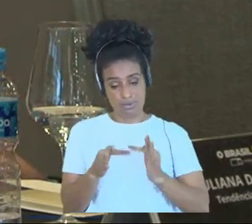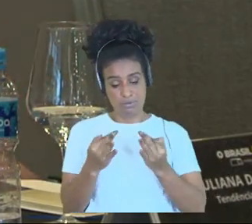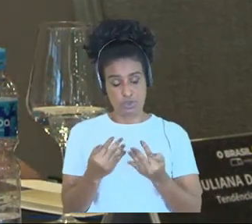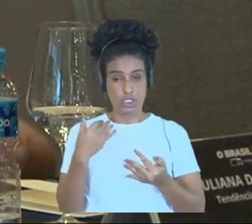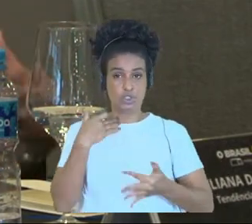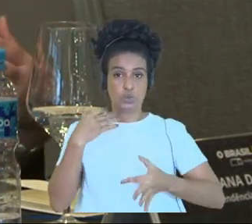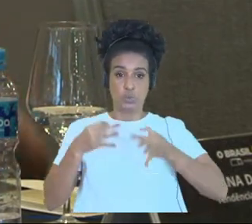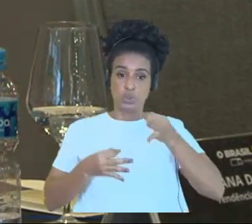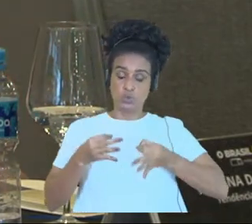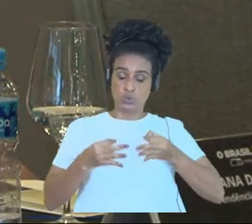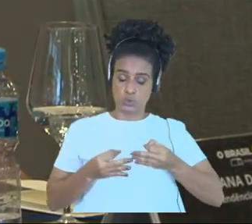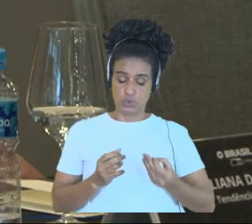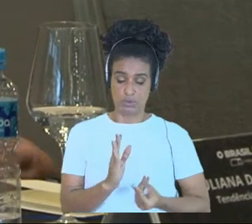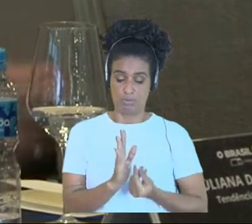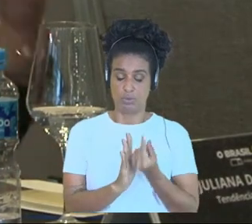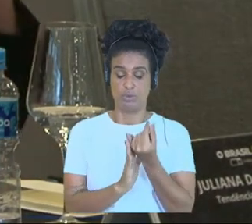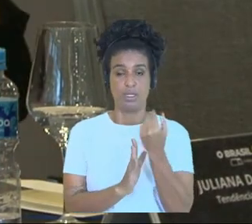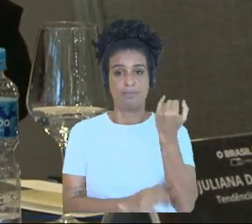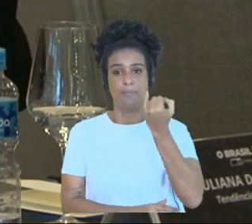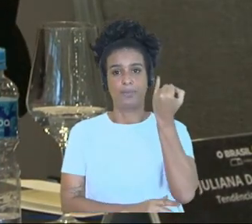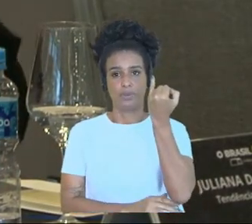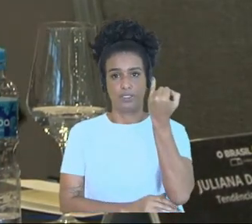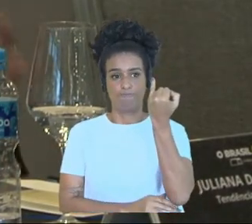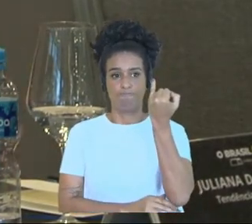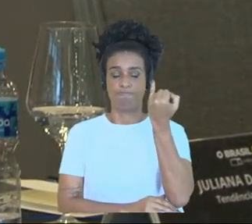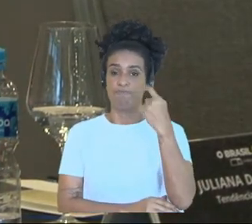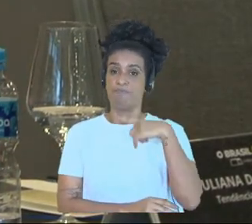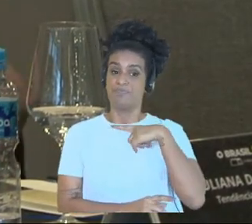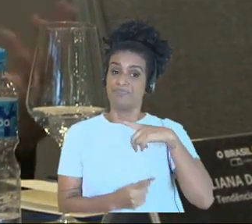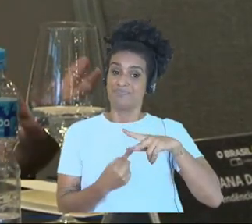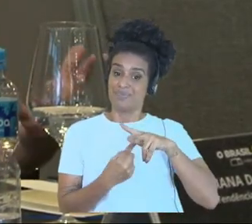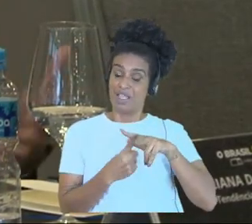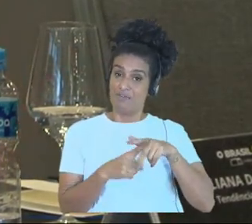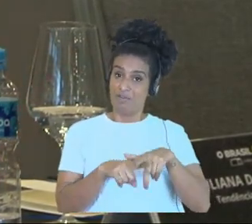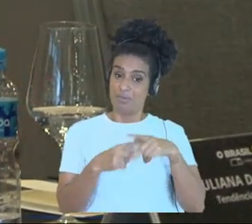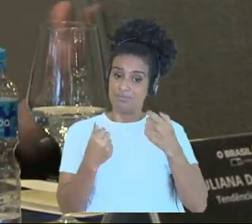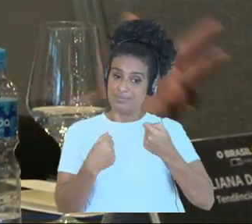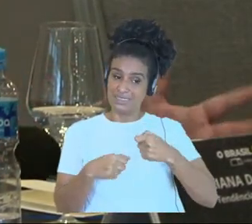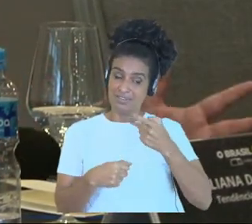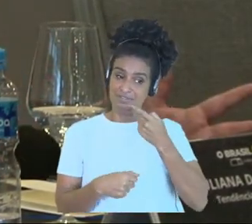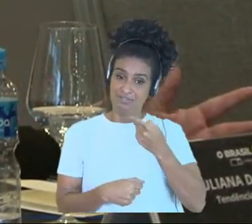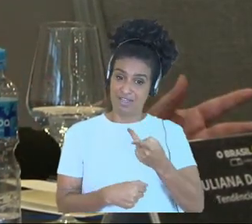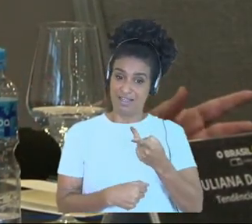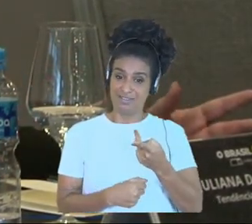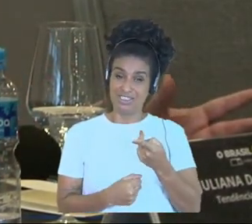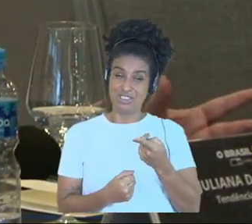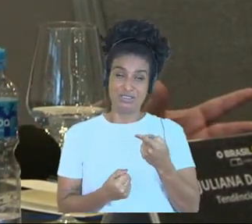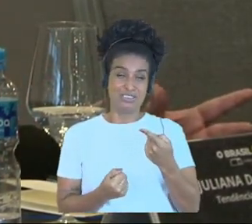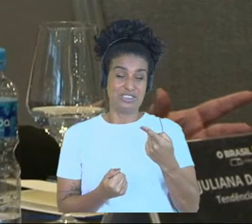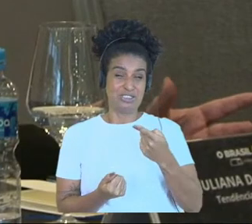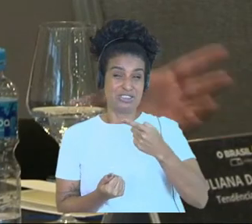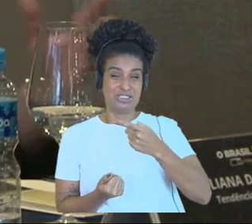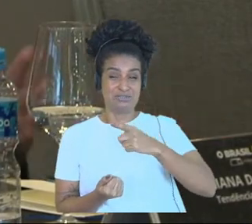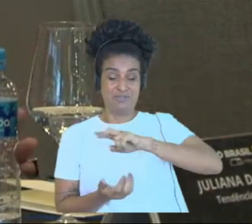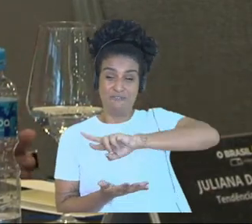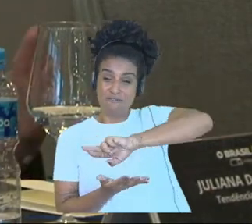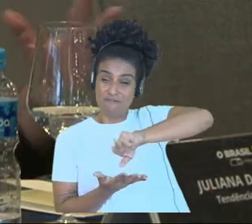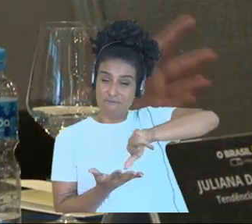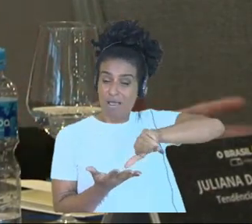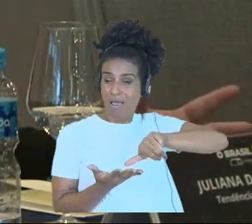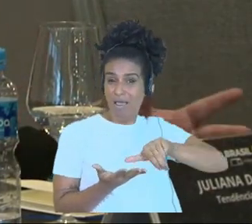justiça tributária muito importante. Em termos das reformas necessárias, aí eu falaria de muitas, mas acredito que a